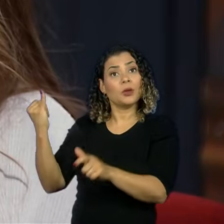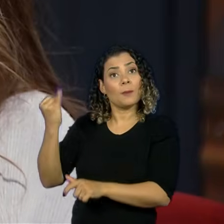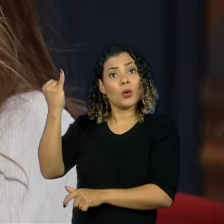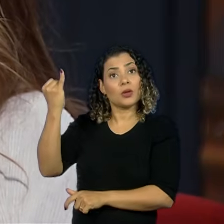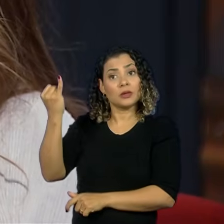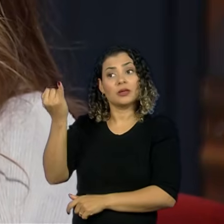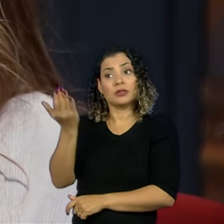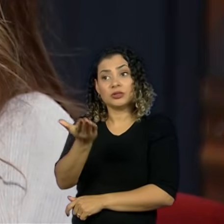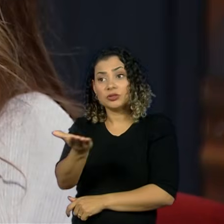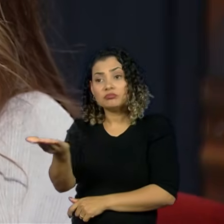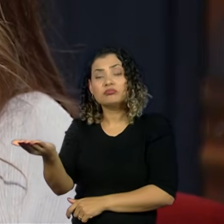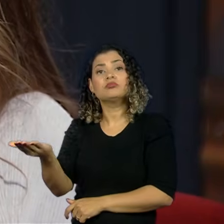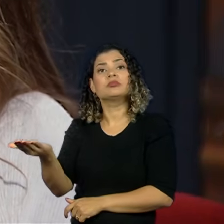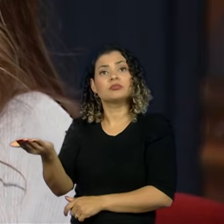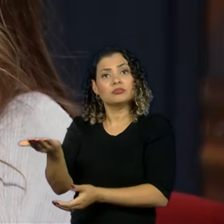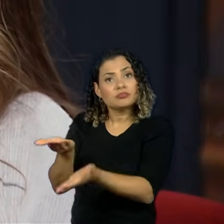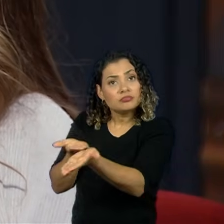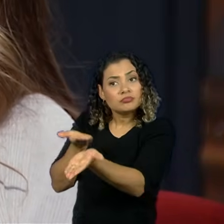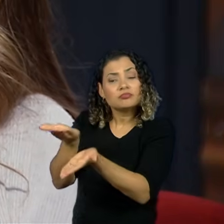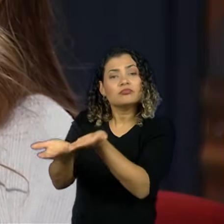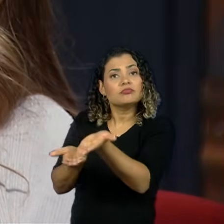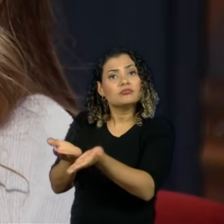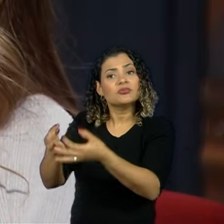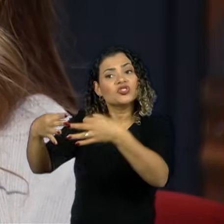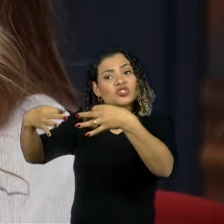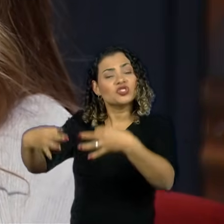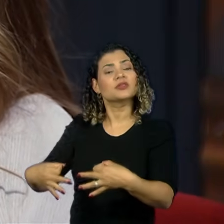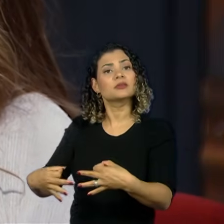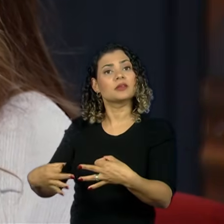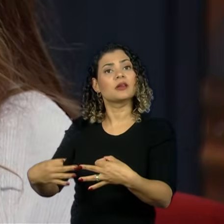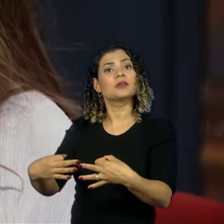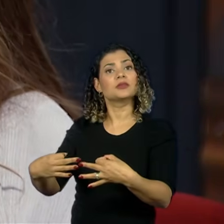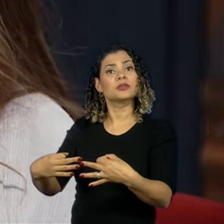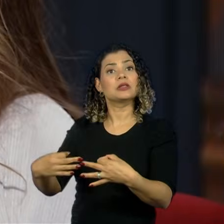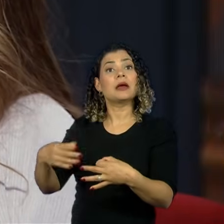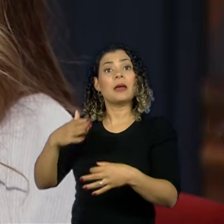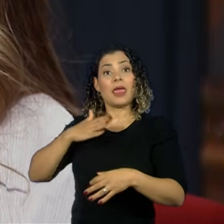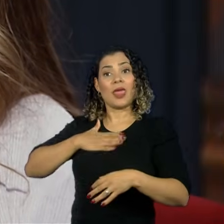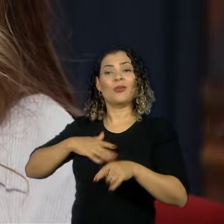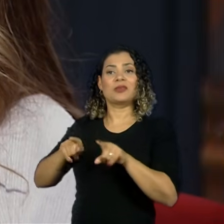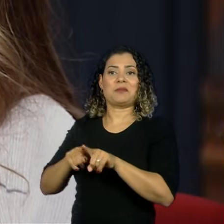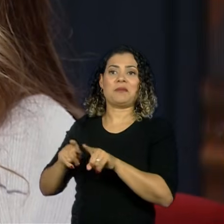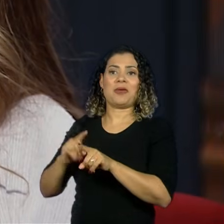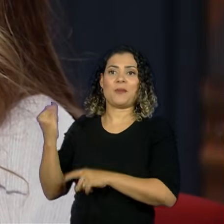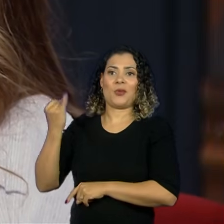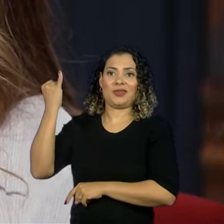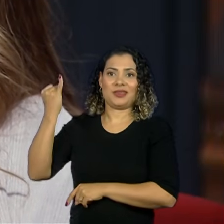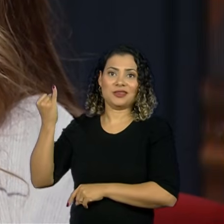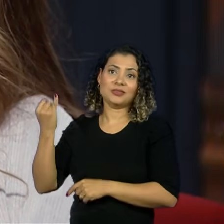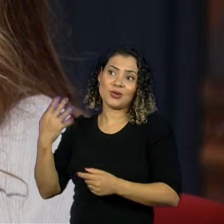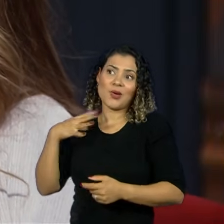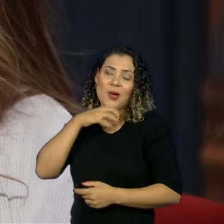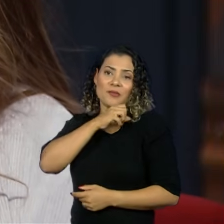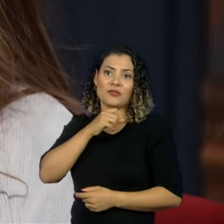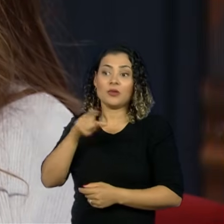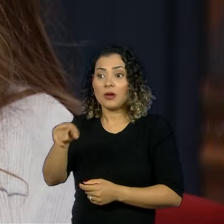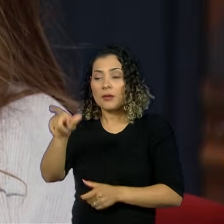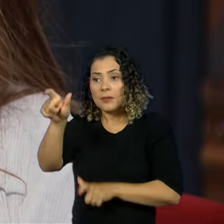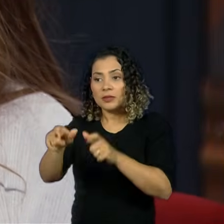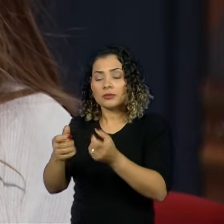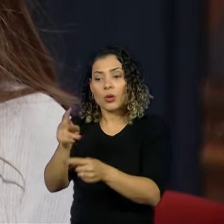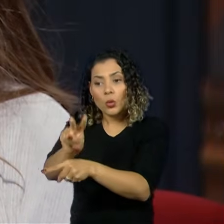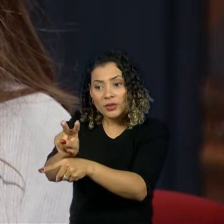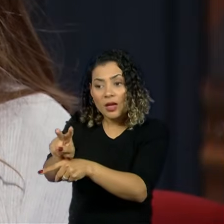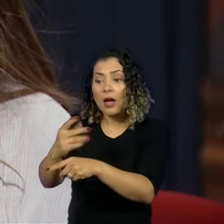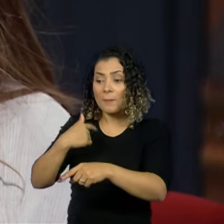importante para elas acessar o que é dignidade, só vai valer para elas se valer para mim também. Então, se não é arte de